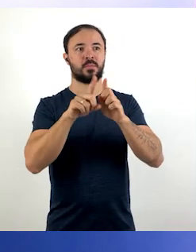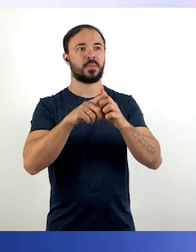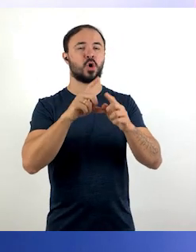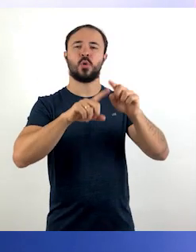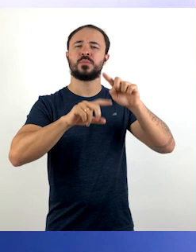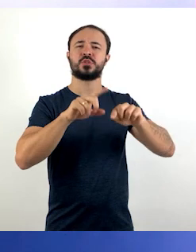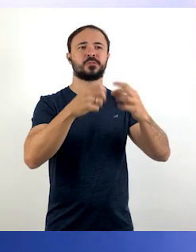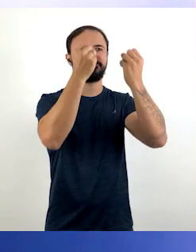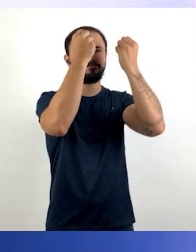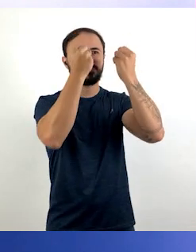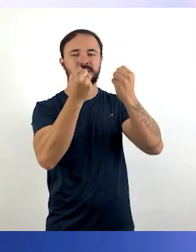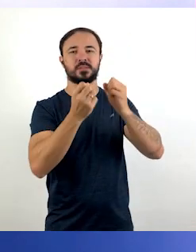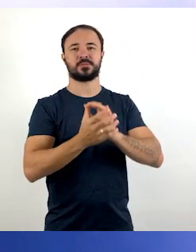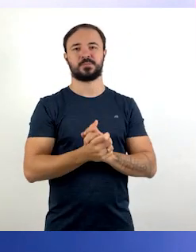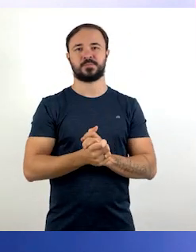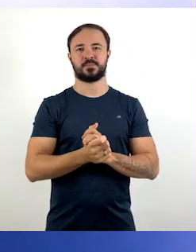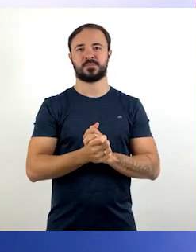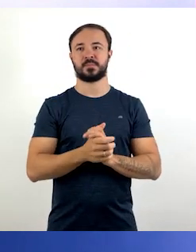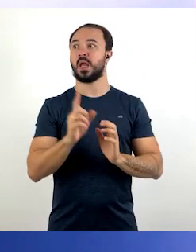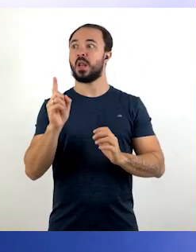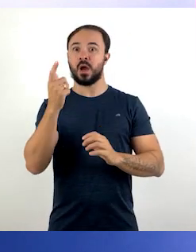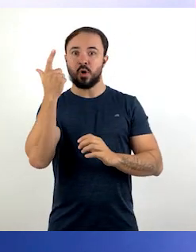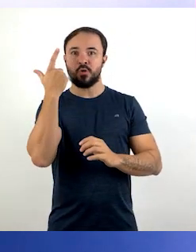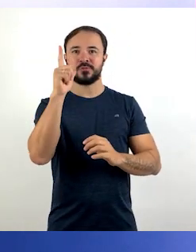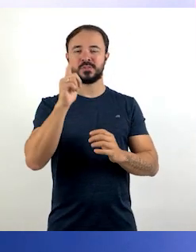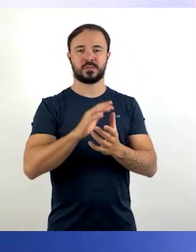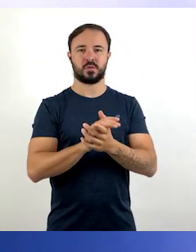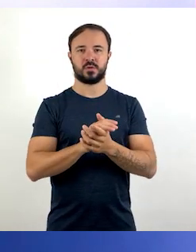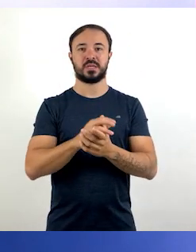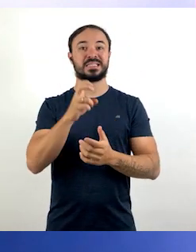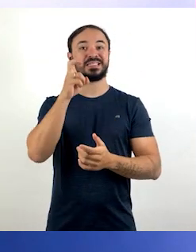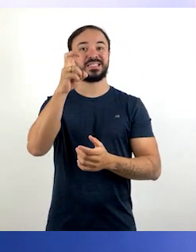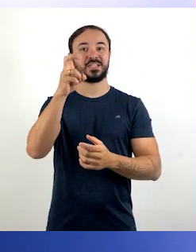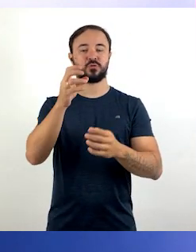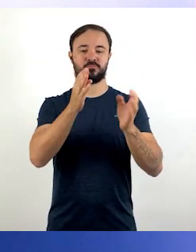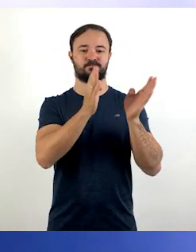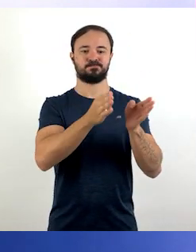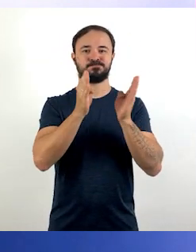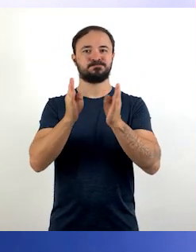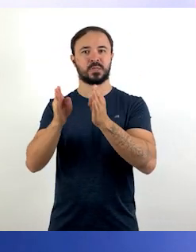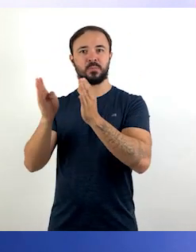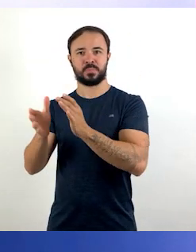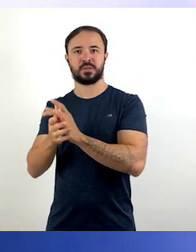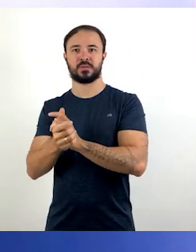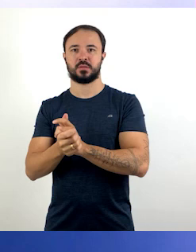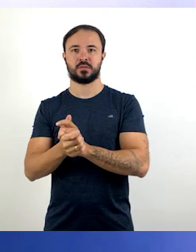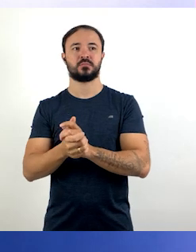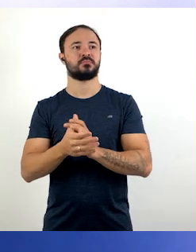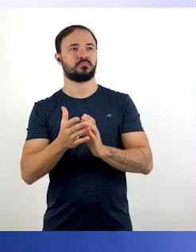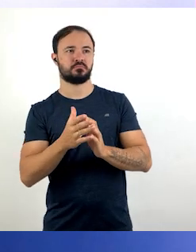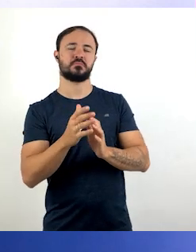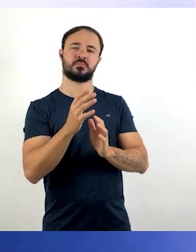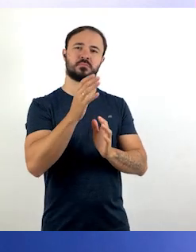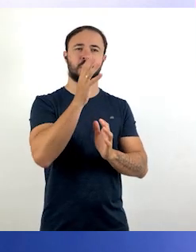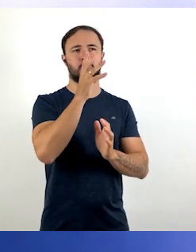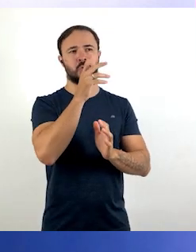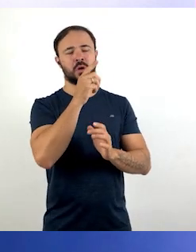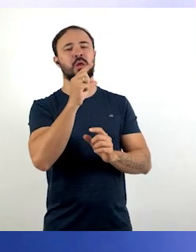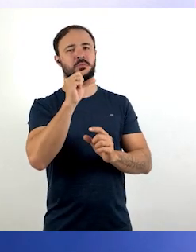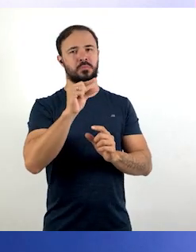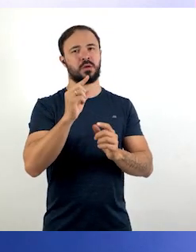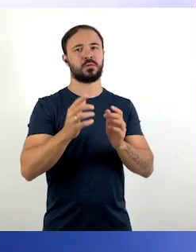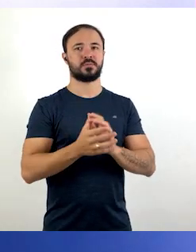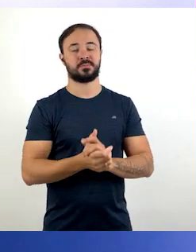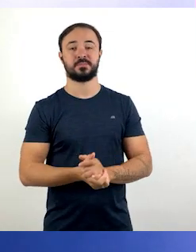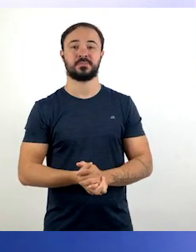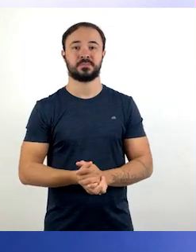locomotiva ela conseguia puxar 5 vagões a uma velocidade de 8 km por hora. Comparado com os transportes de hoje, ela seria